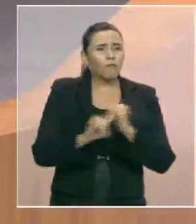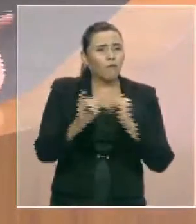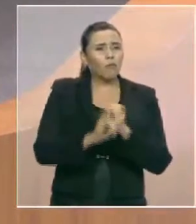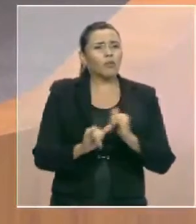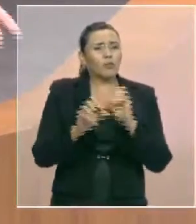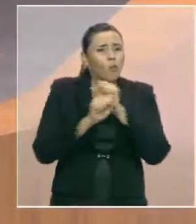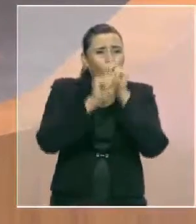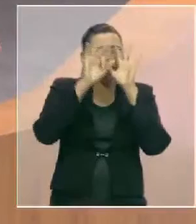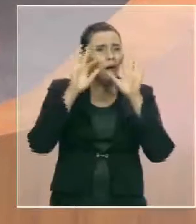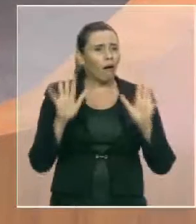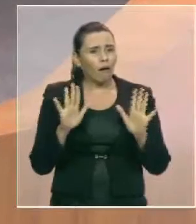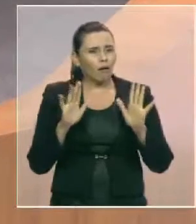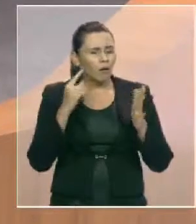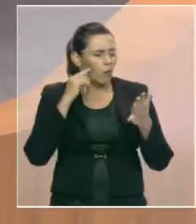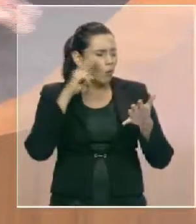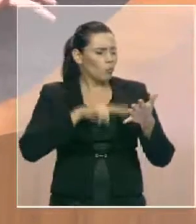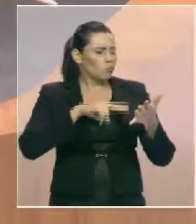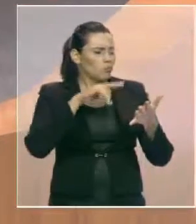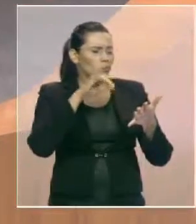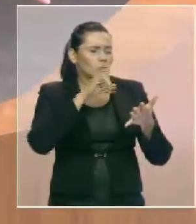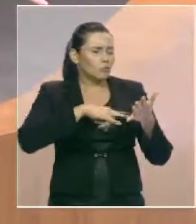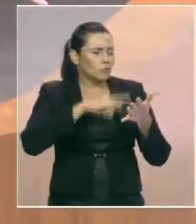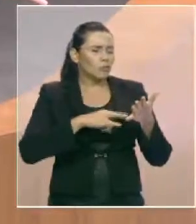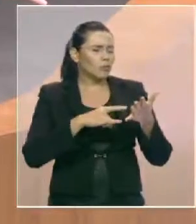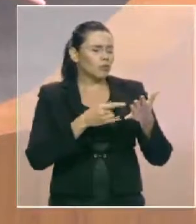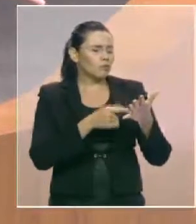para tomar uma decisão prudente.